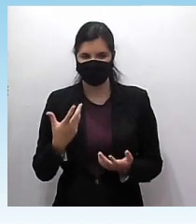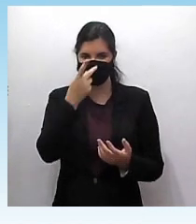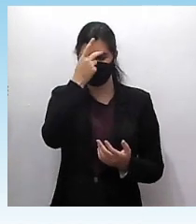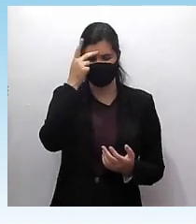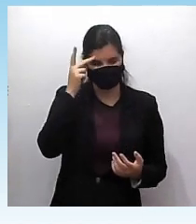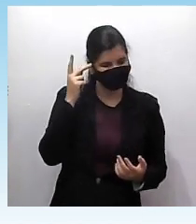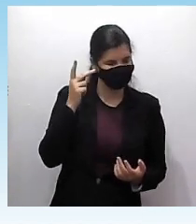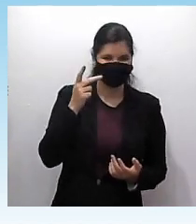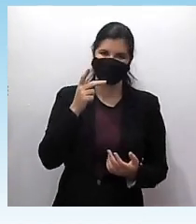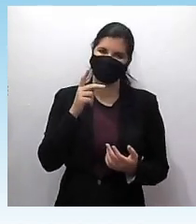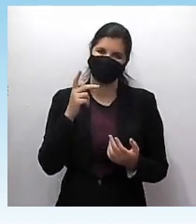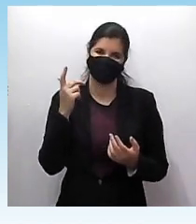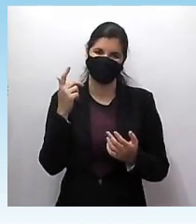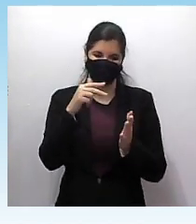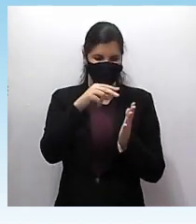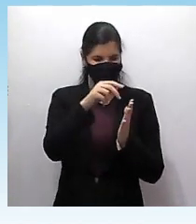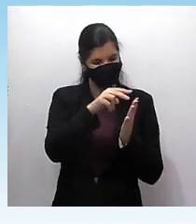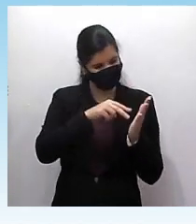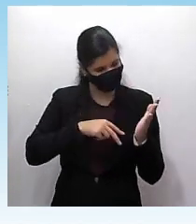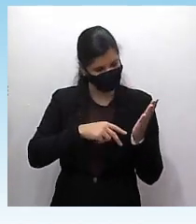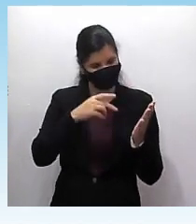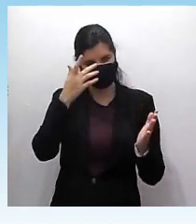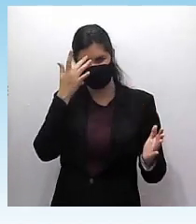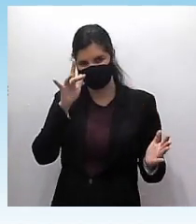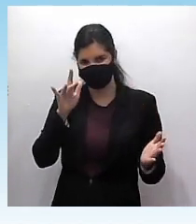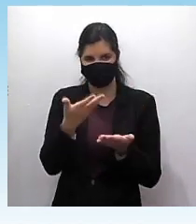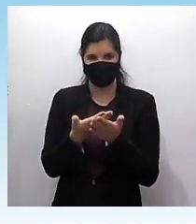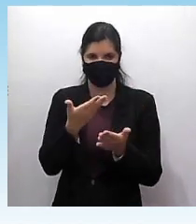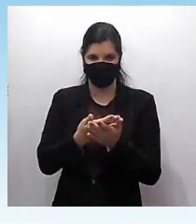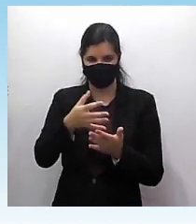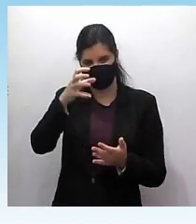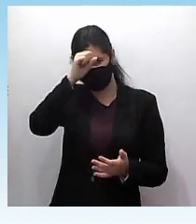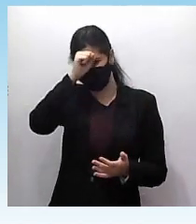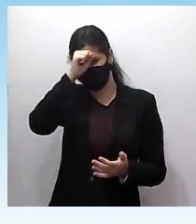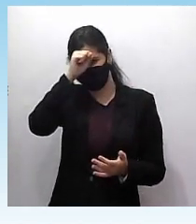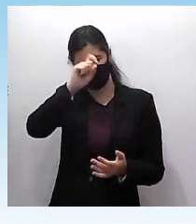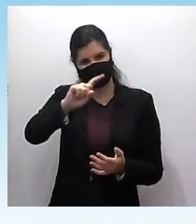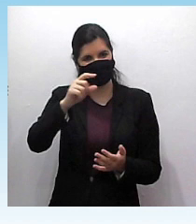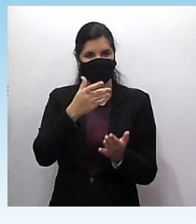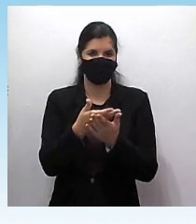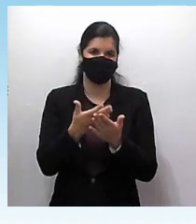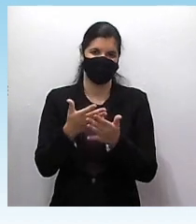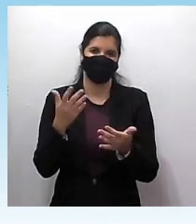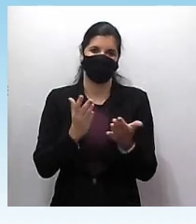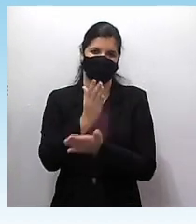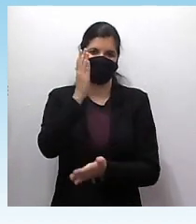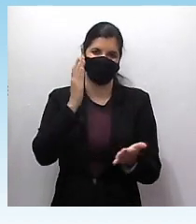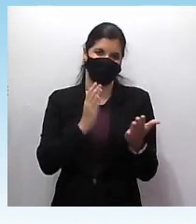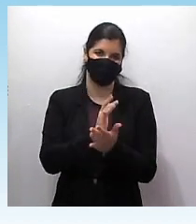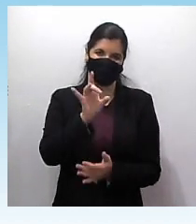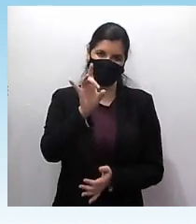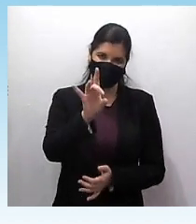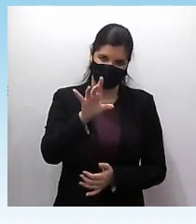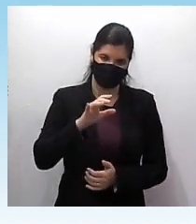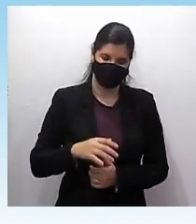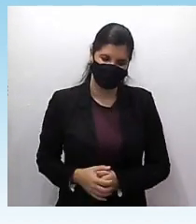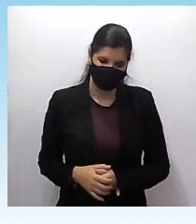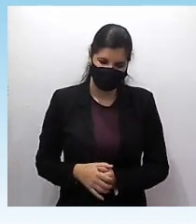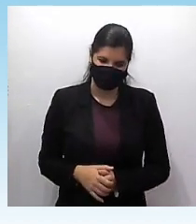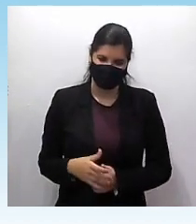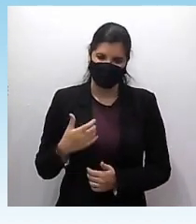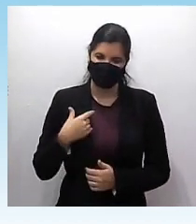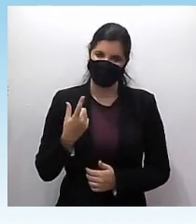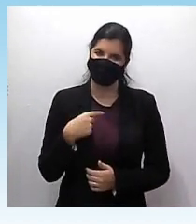analfabetos funcionais. A gente aqui no Brasil não estuda para aprender, na grande maioria a gente estuda para passar de ano, né? Então o que acontece? A